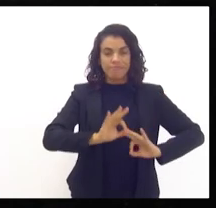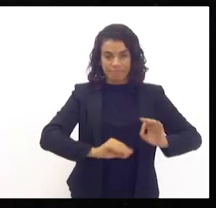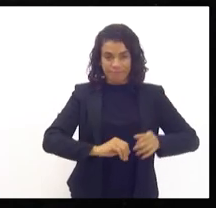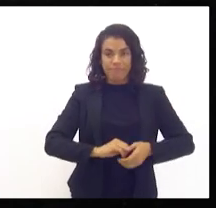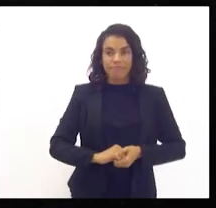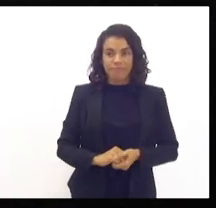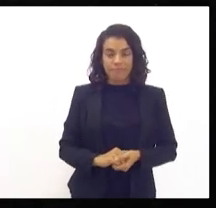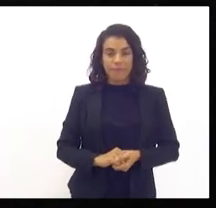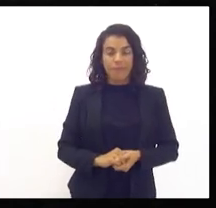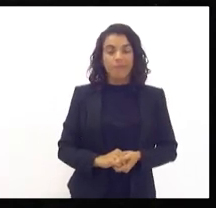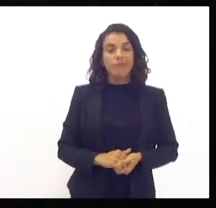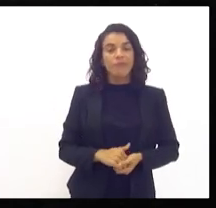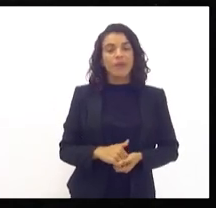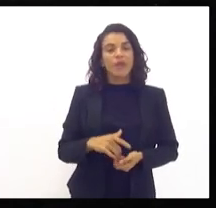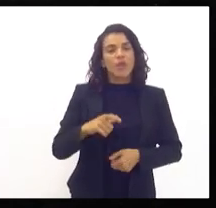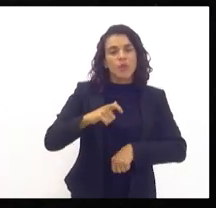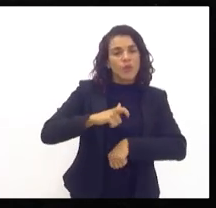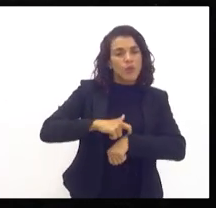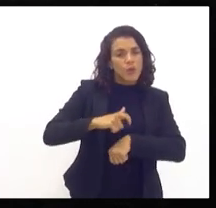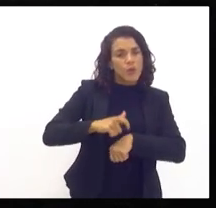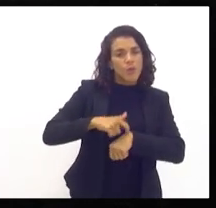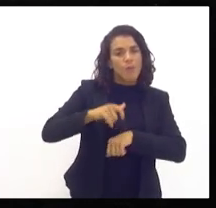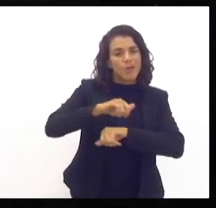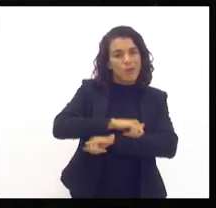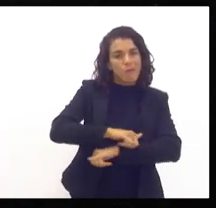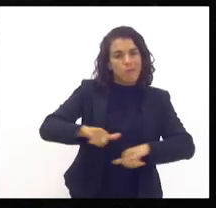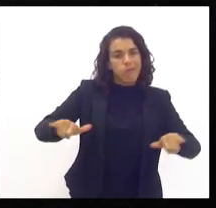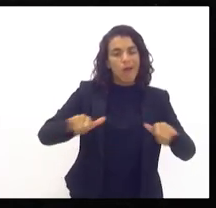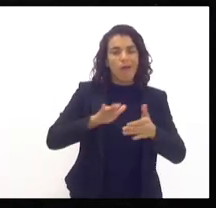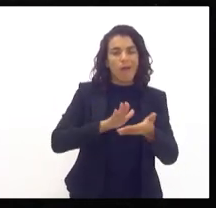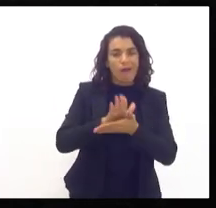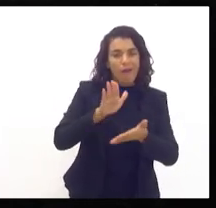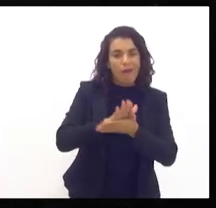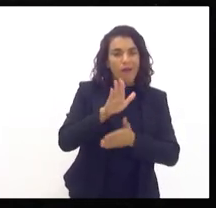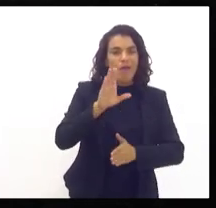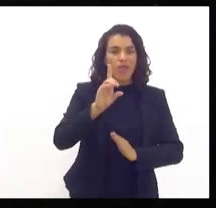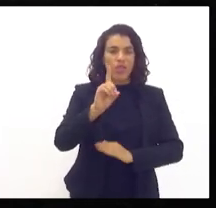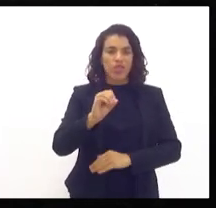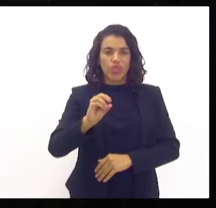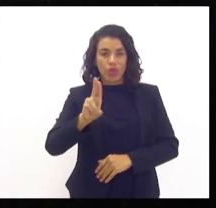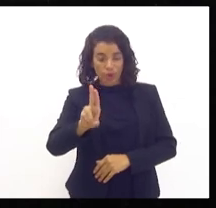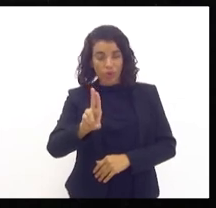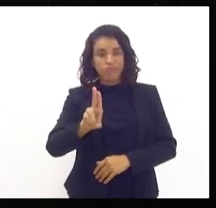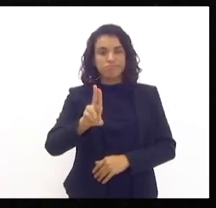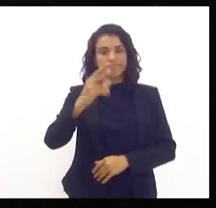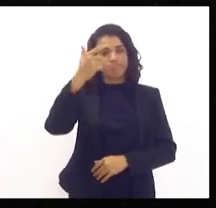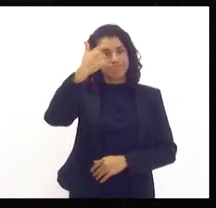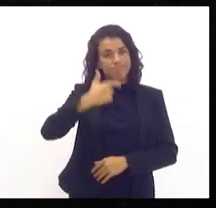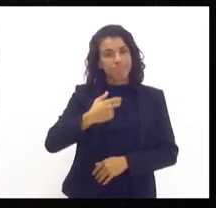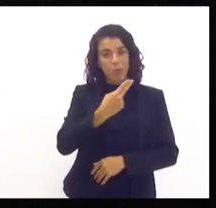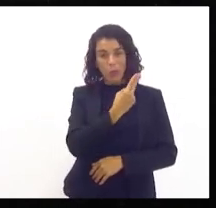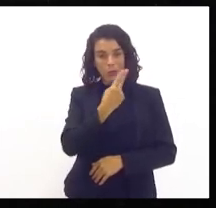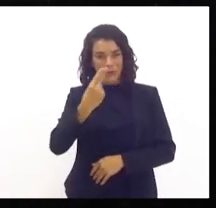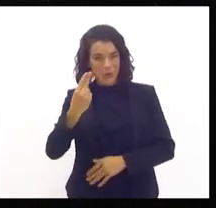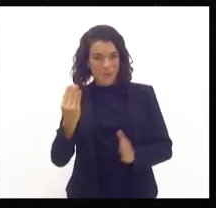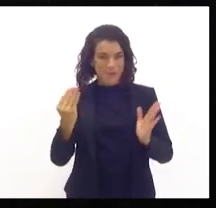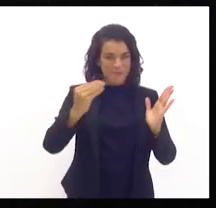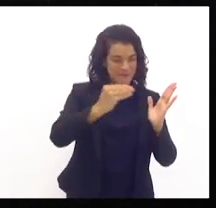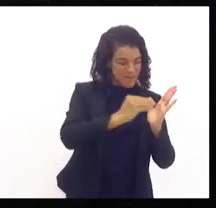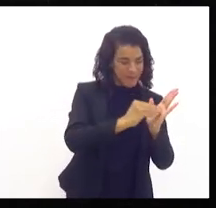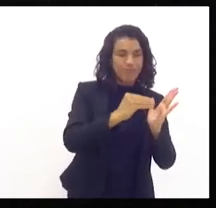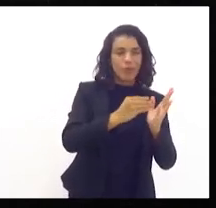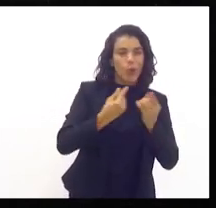E no momento que foi publicado em Diário Oficial já o meu nome para compor a comissão